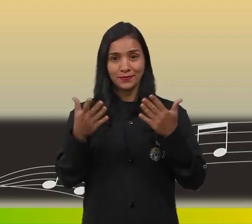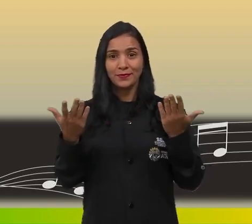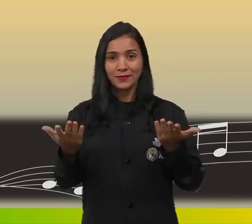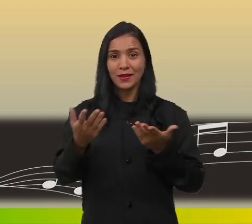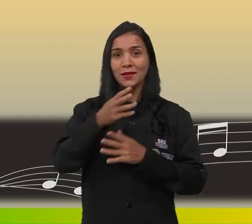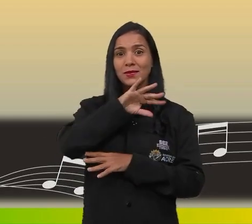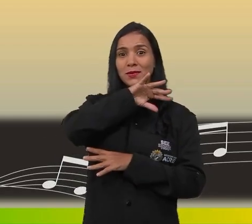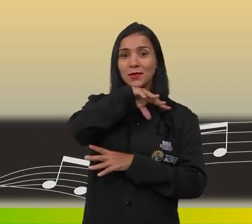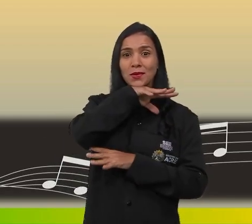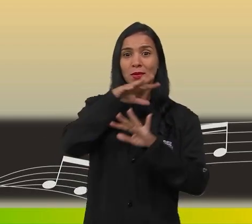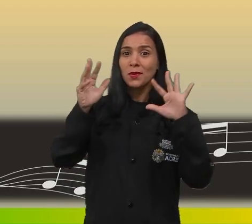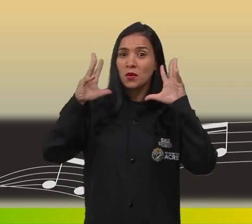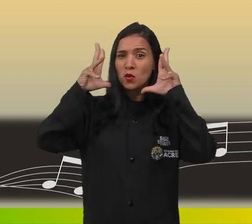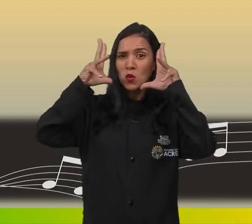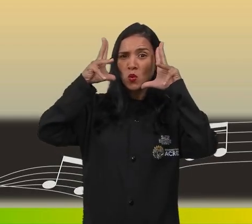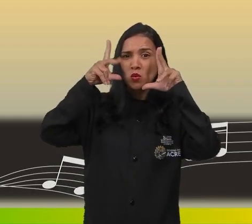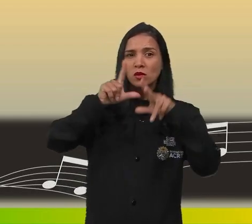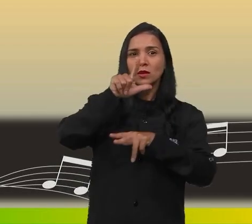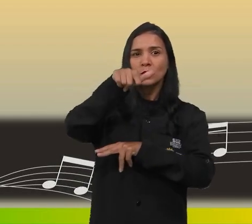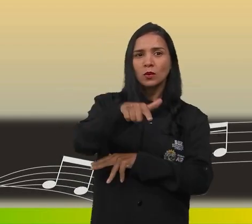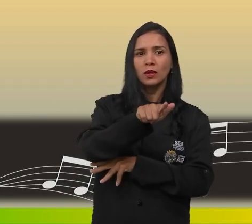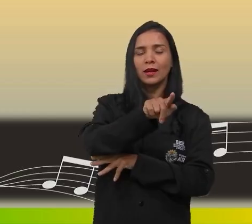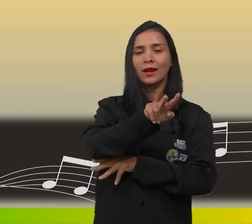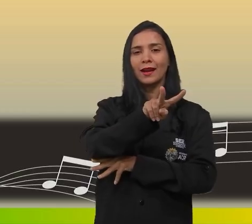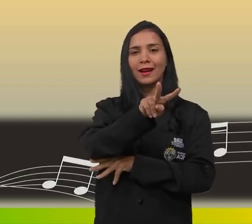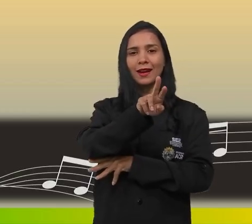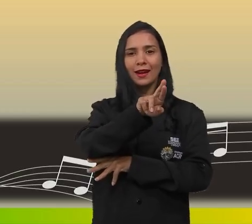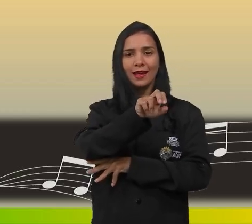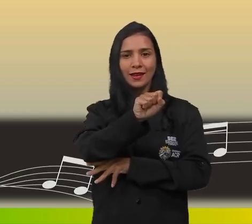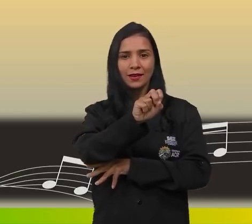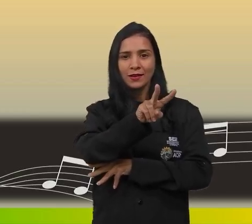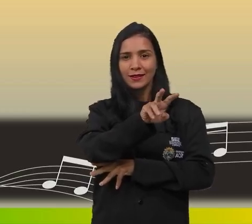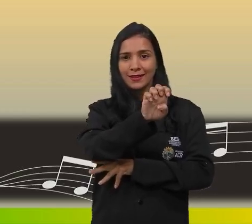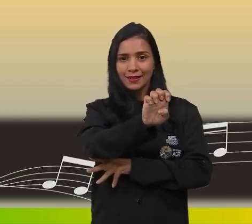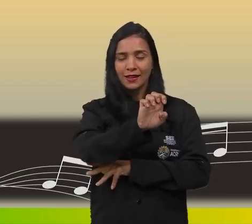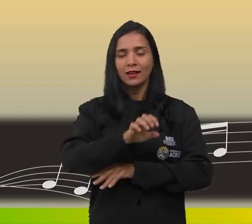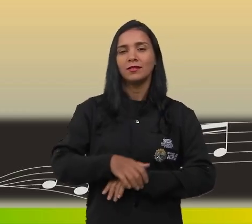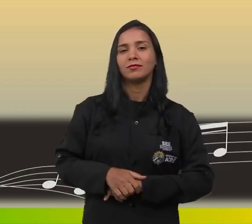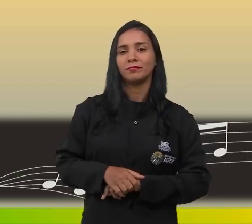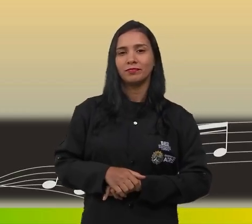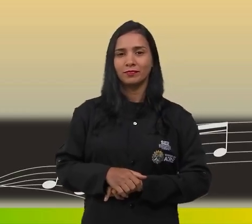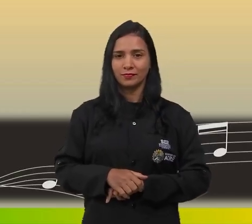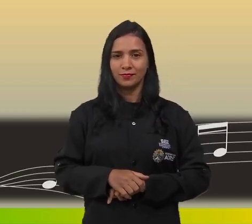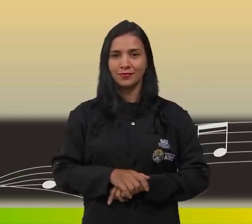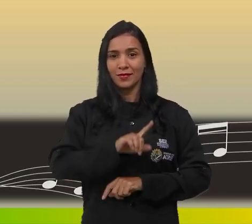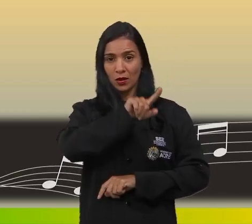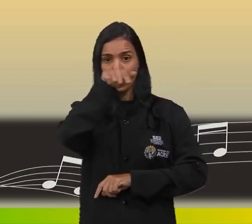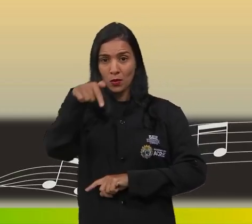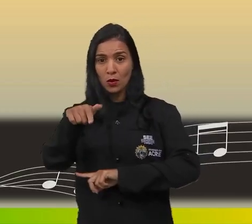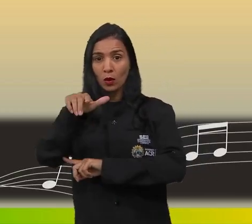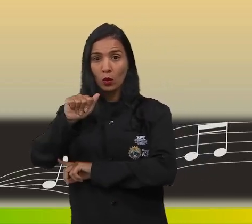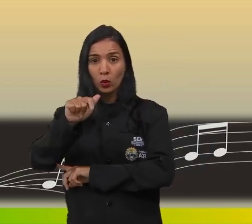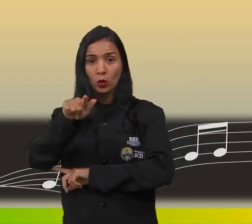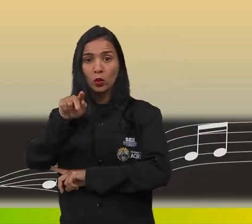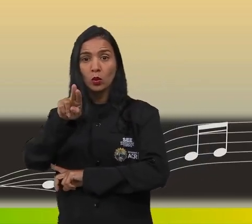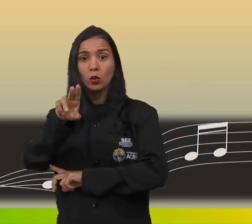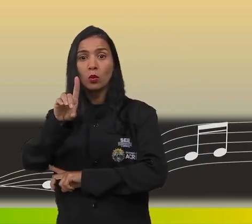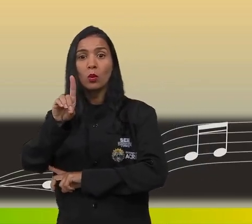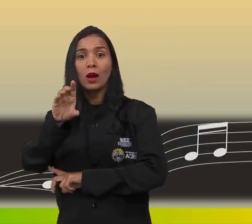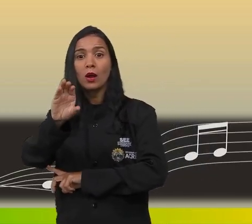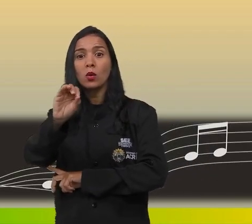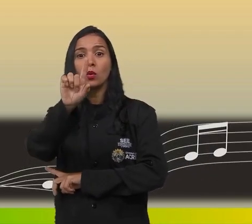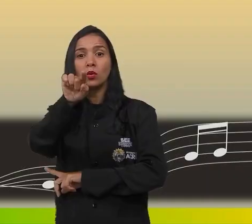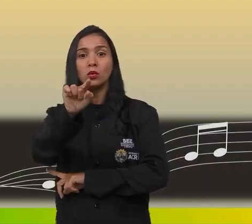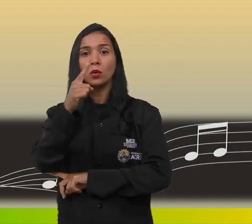Agora, um som agudo, que é, como também o texto sugere, o som agudo de o canto do